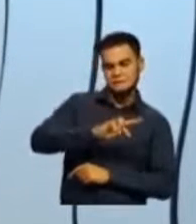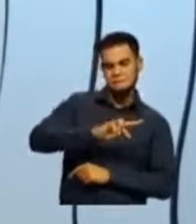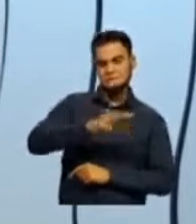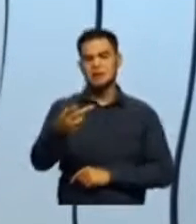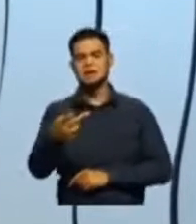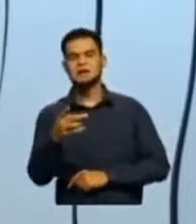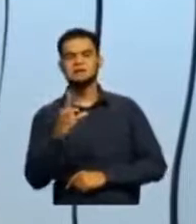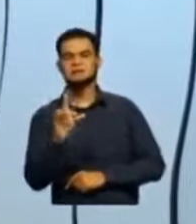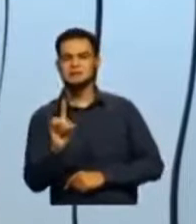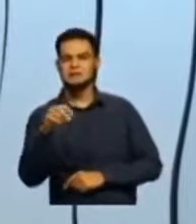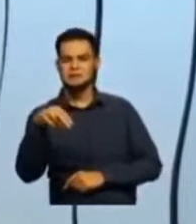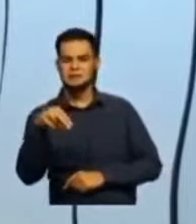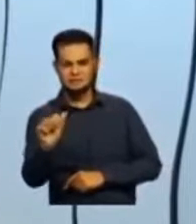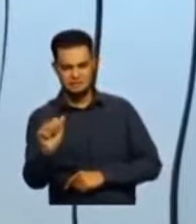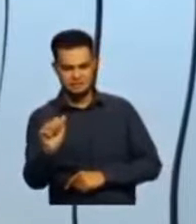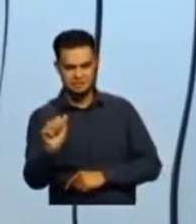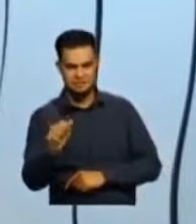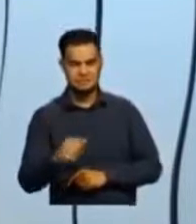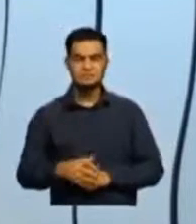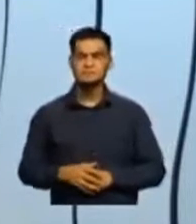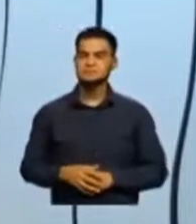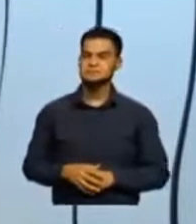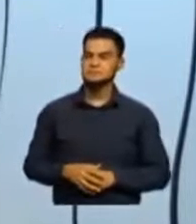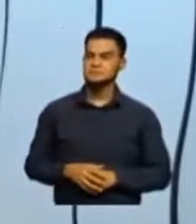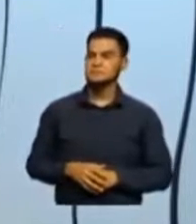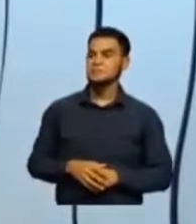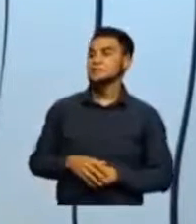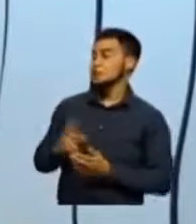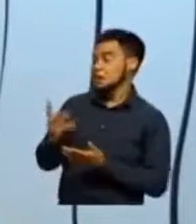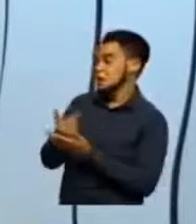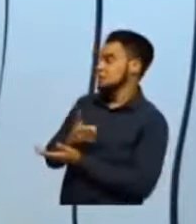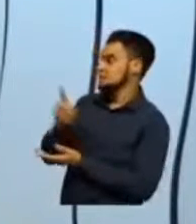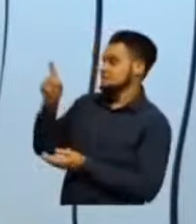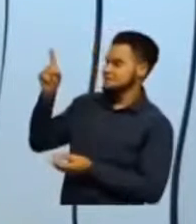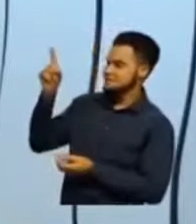em DNA. Então, fez isso, então,